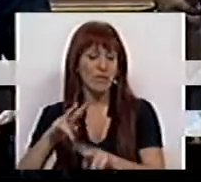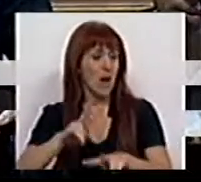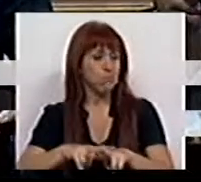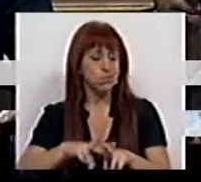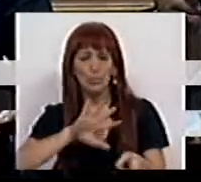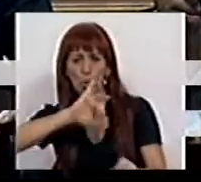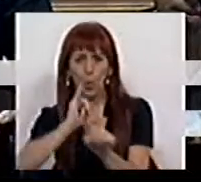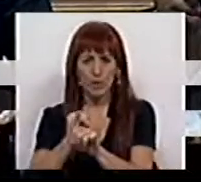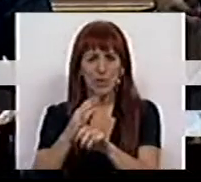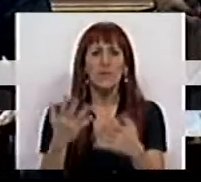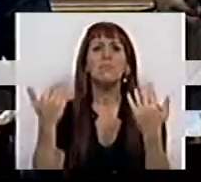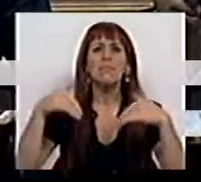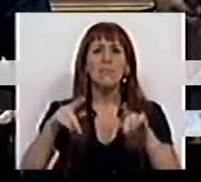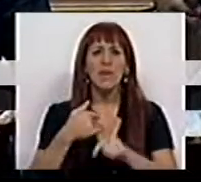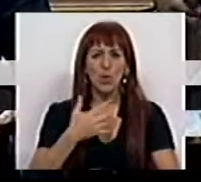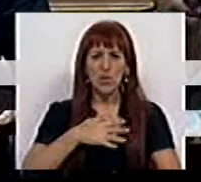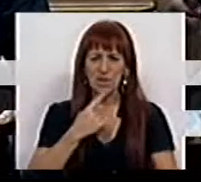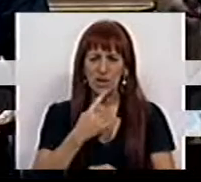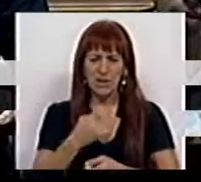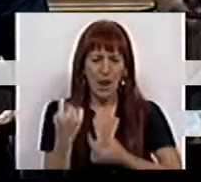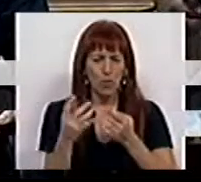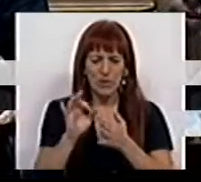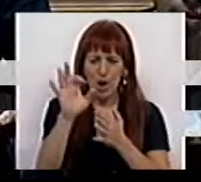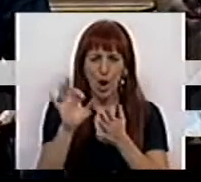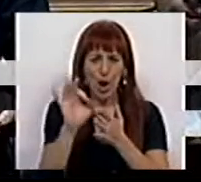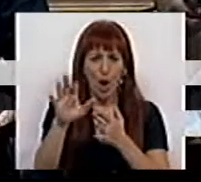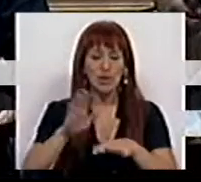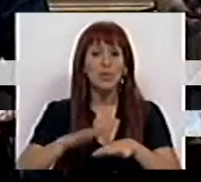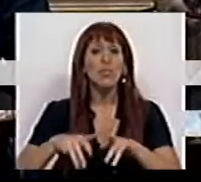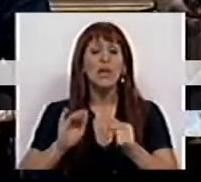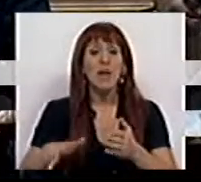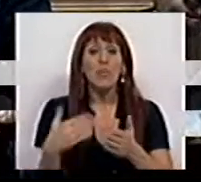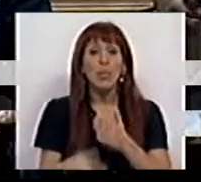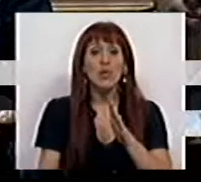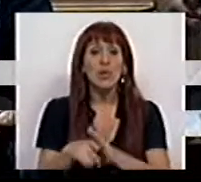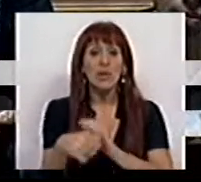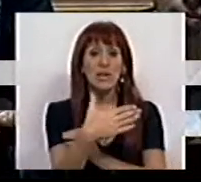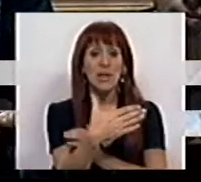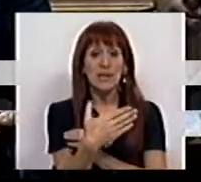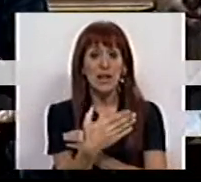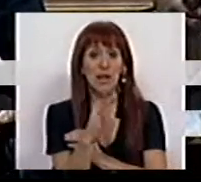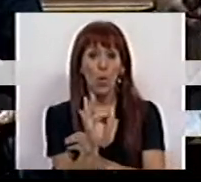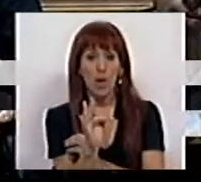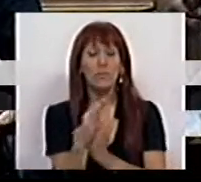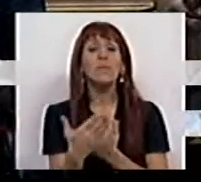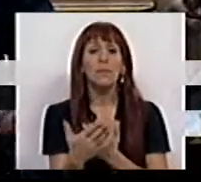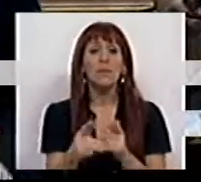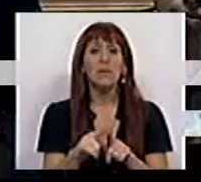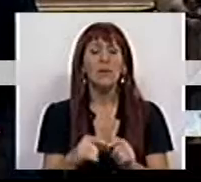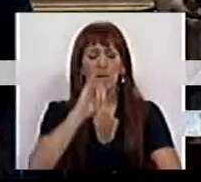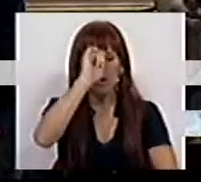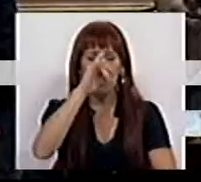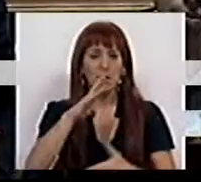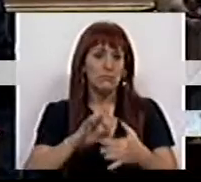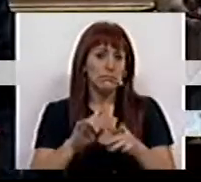prisão. No entanto, eu gostaria de deixar algumas notas quanto à proposta de lei 274, que